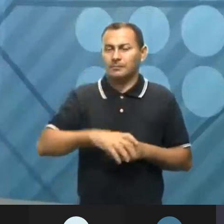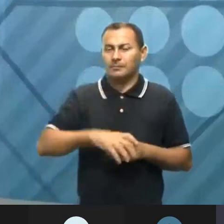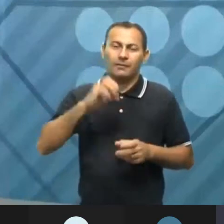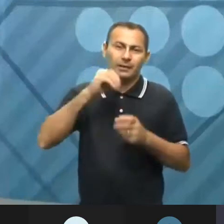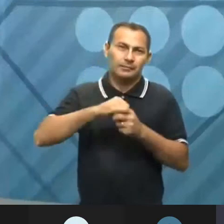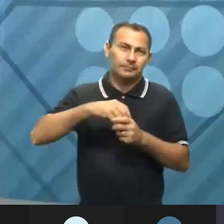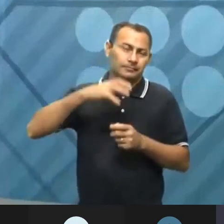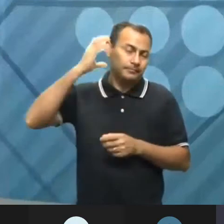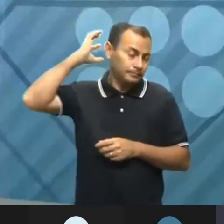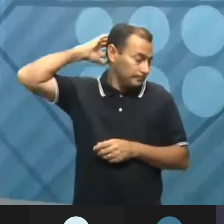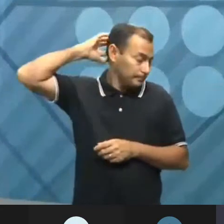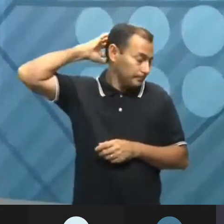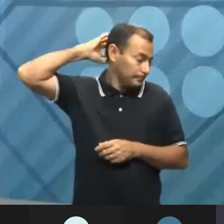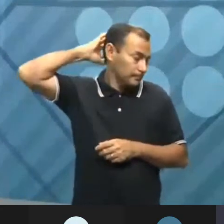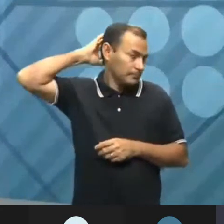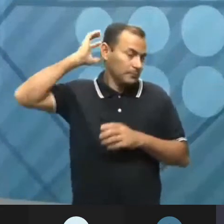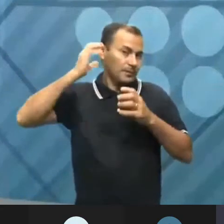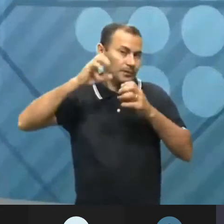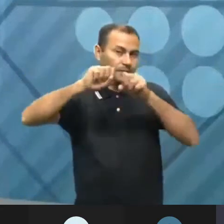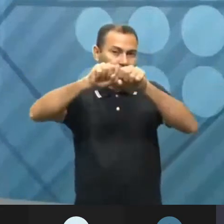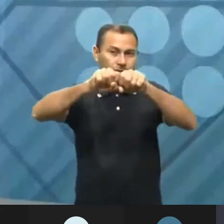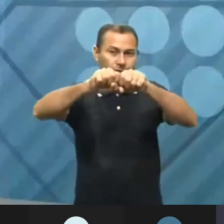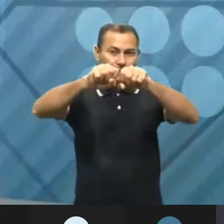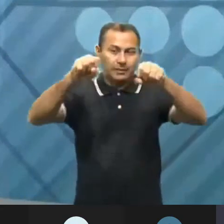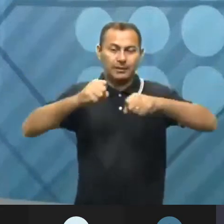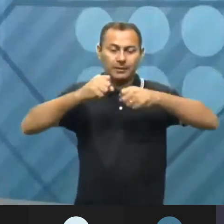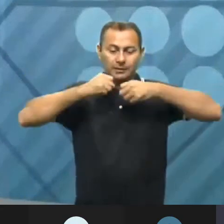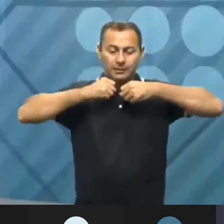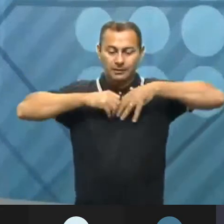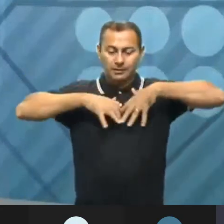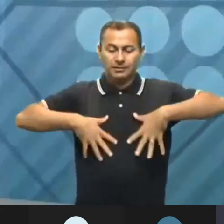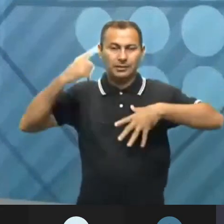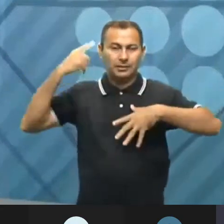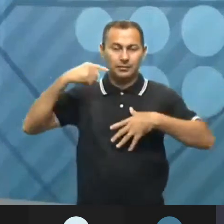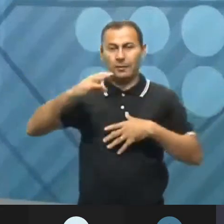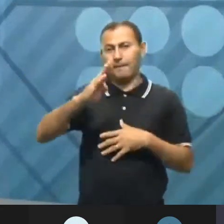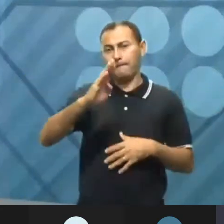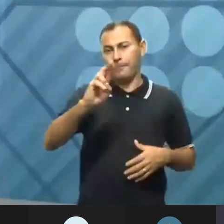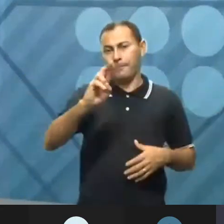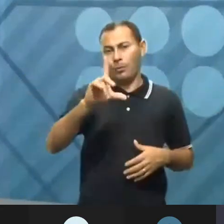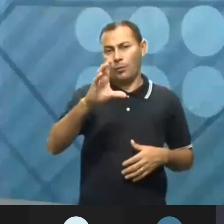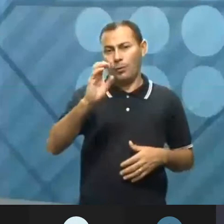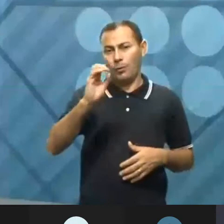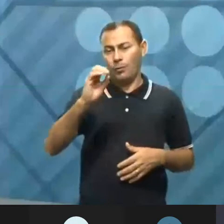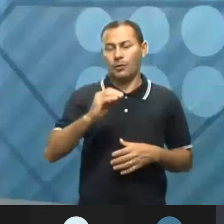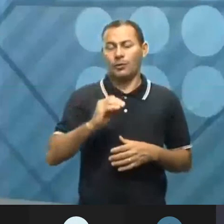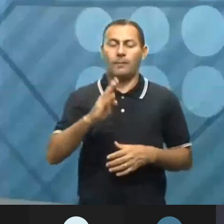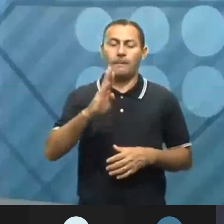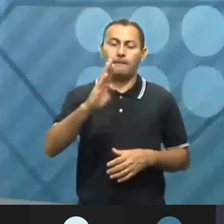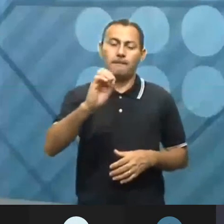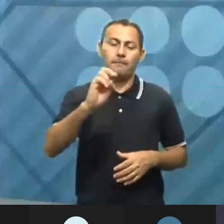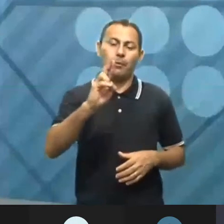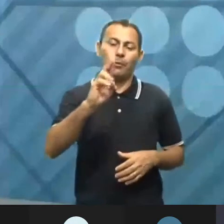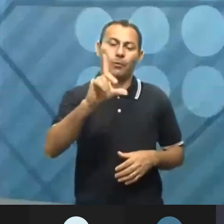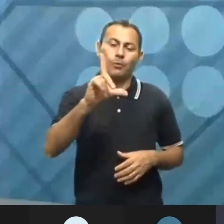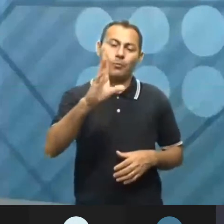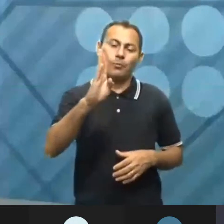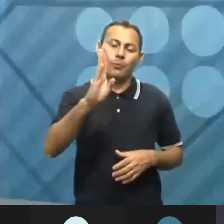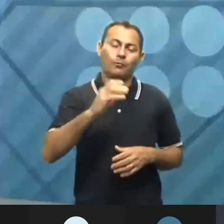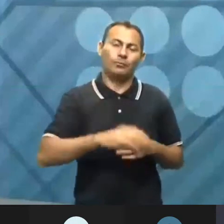ele vem aqui de uma região do sistema nervoso central, que é o bulbo, tá? Então, neurônios que estão lá no bulbo, eles